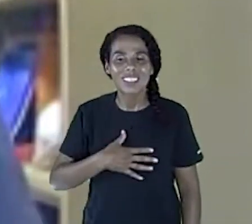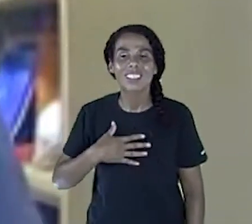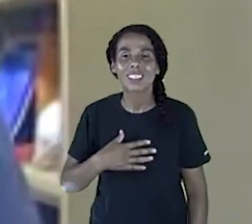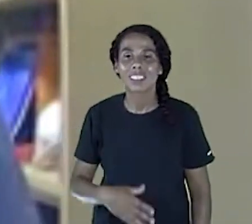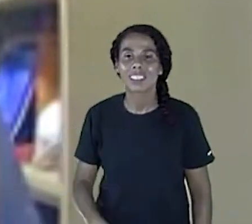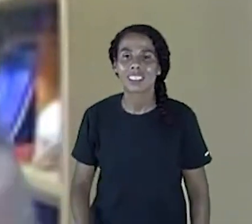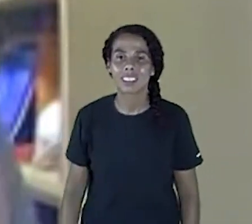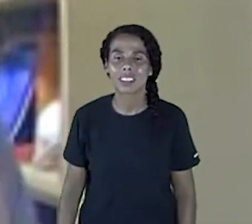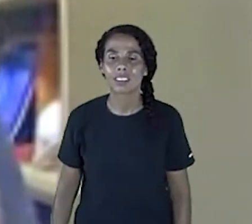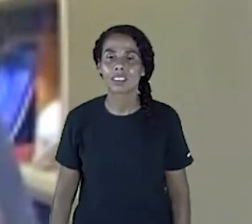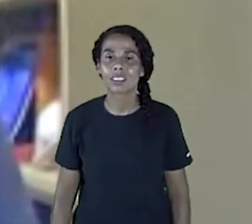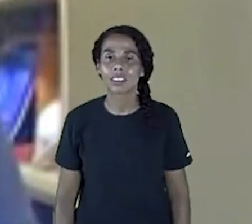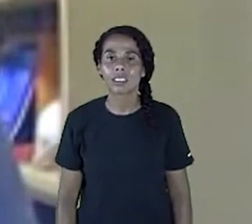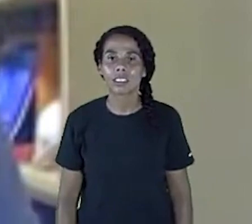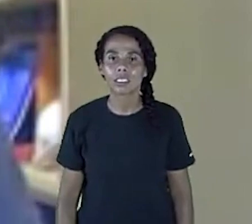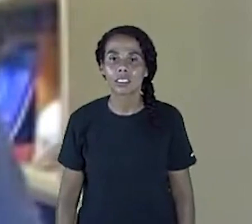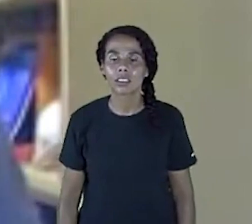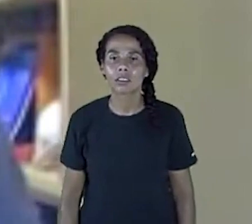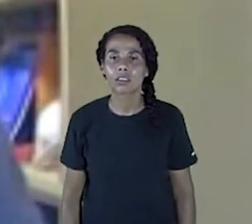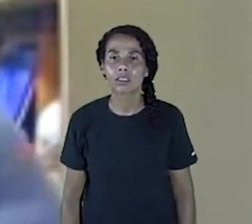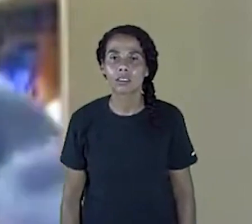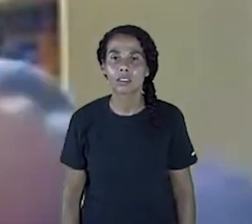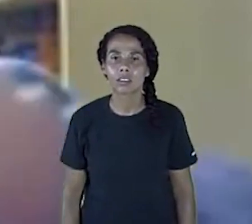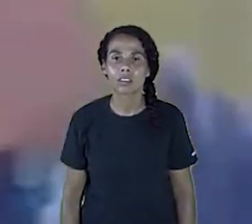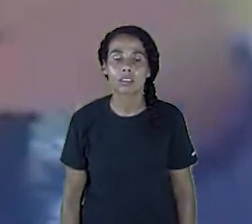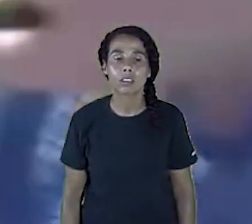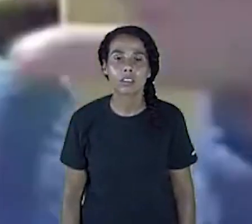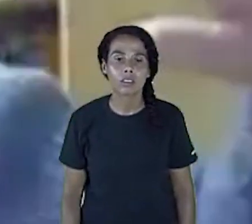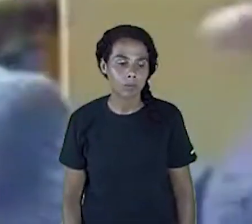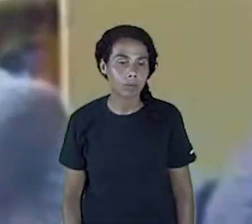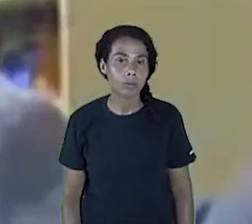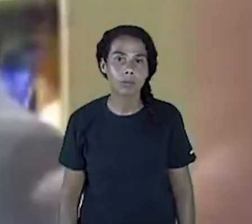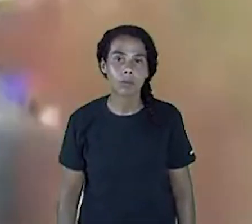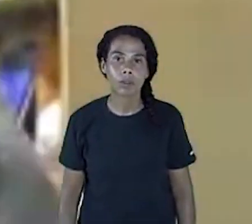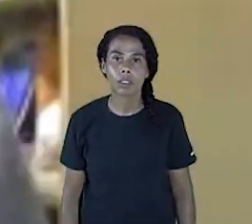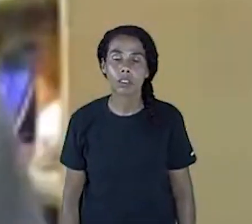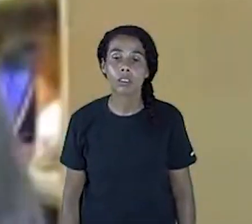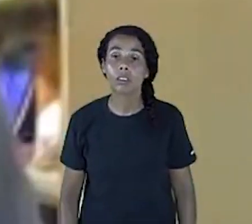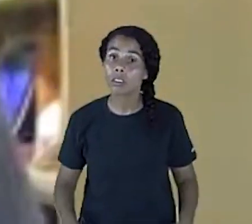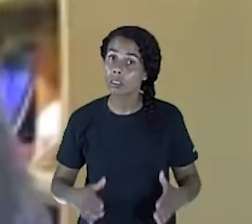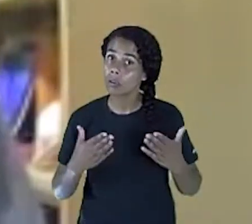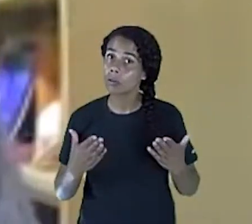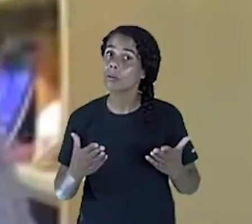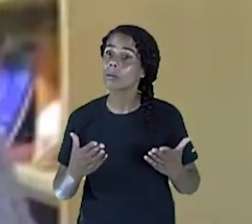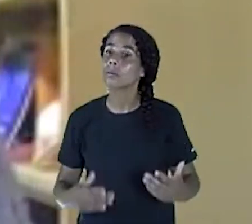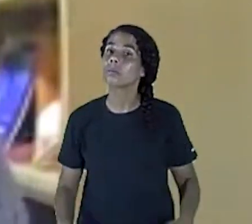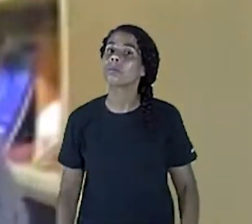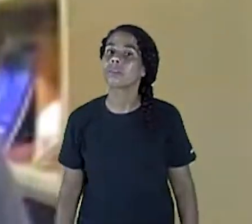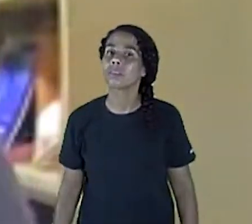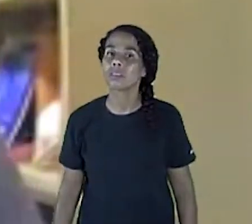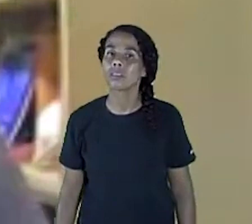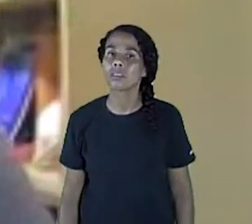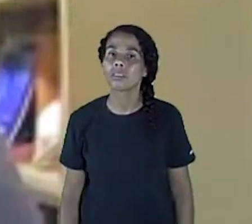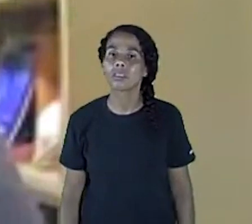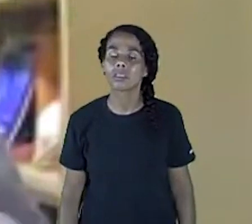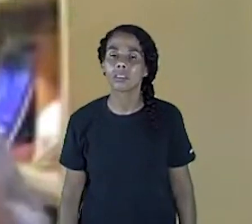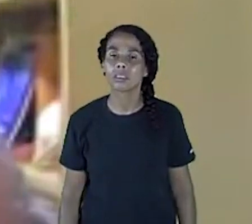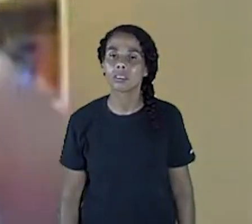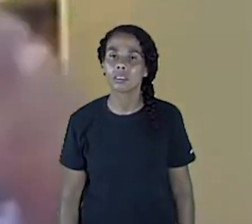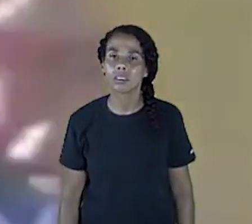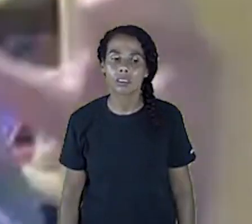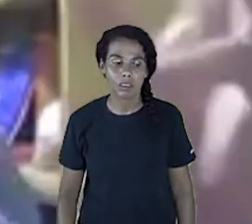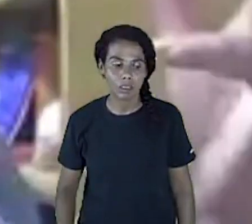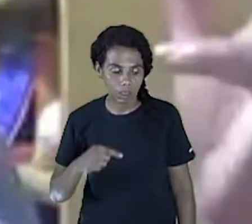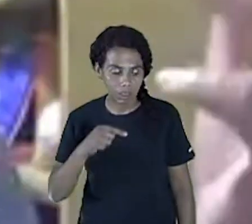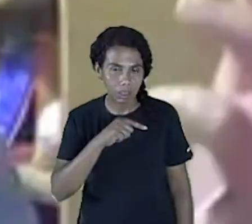esse trabalho, estão transmutando a energia. Então né, não estão botando nada debaixo do tapete,